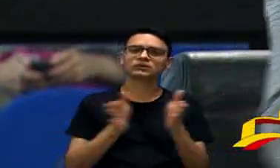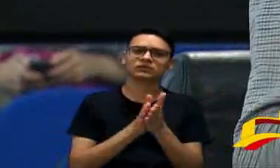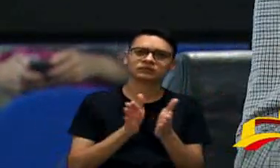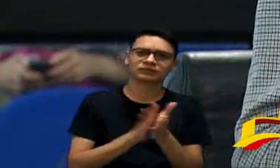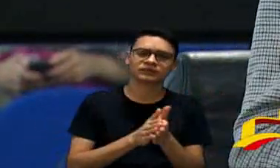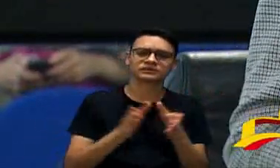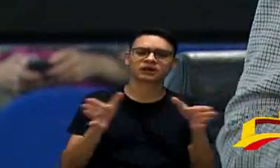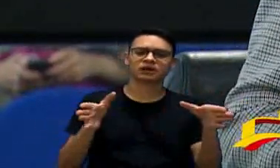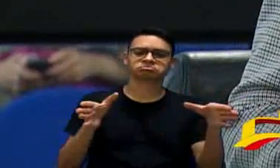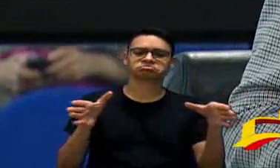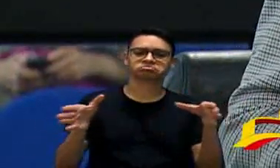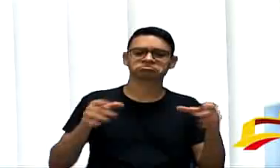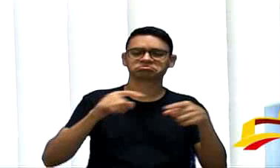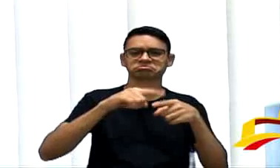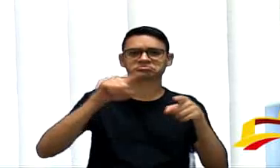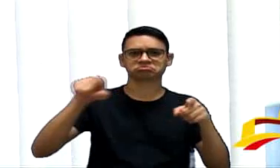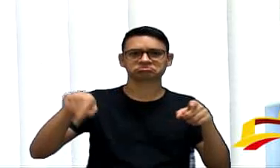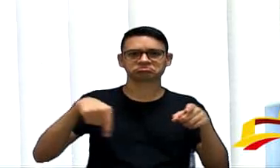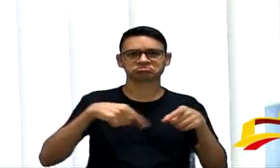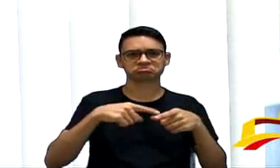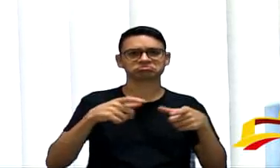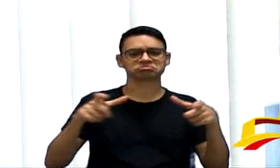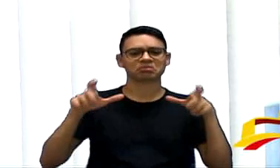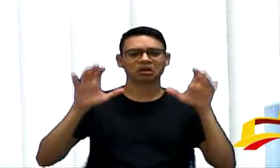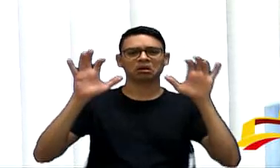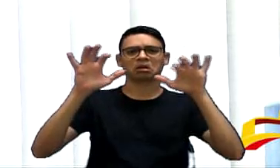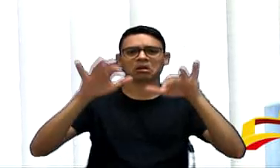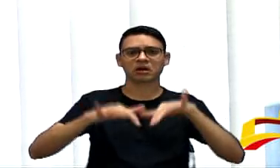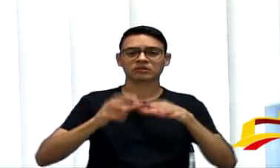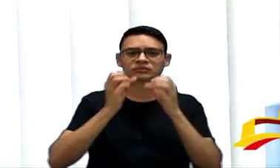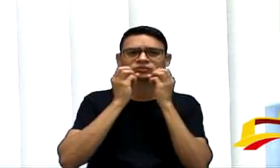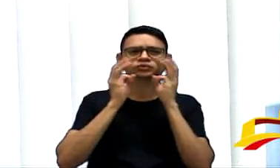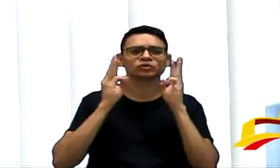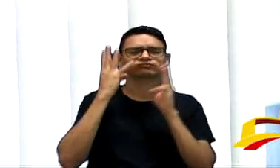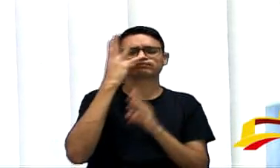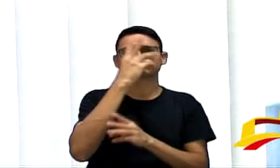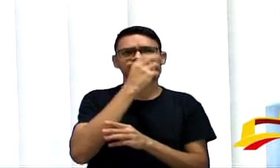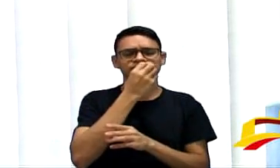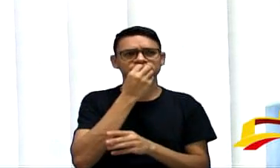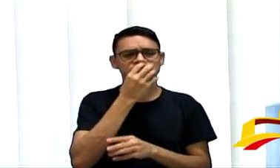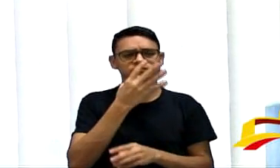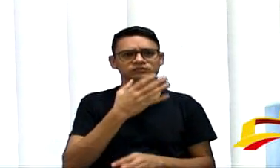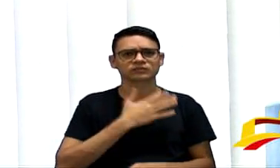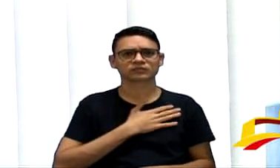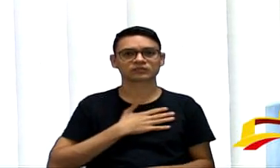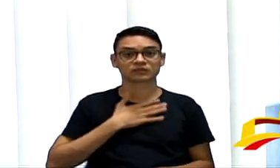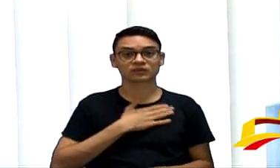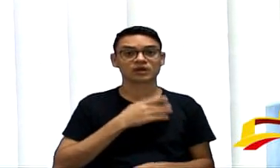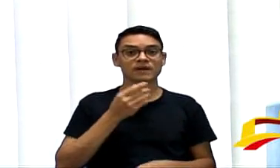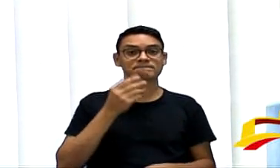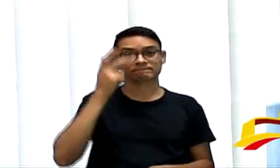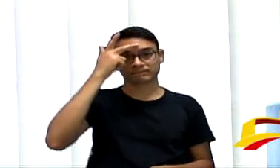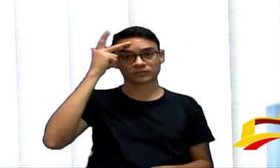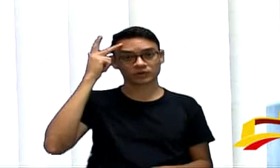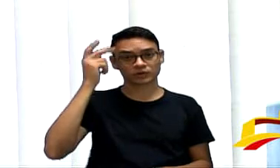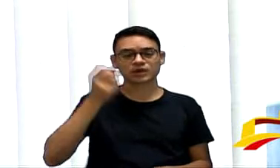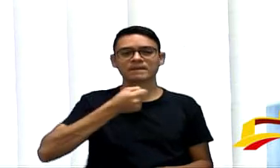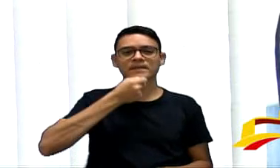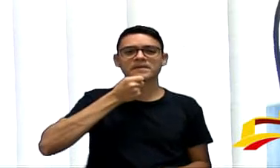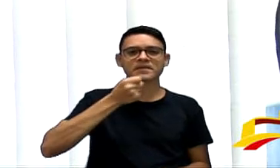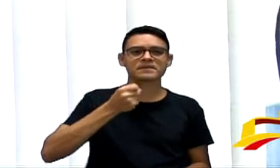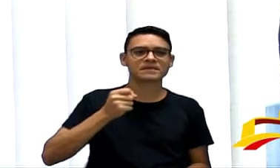foi um espaço excelente. Na verdade, assim, o ato, o show foi lindo. Tiveram vários cantores de alto